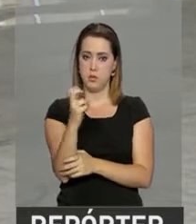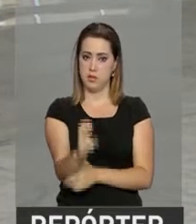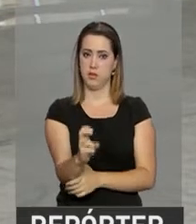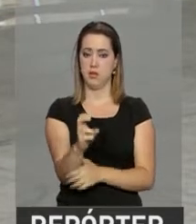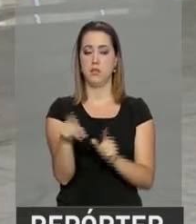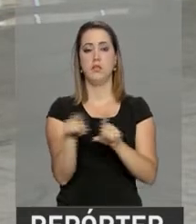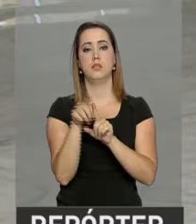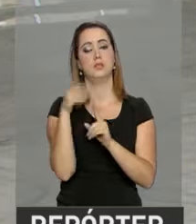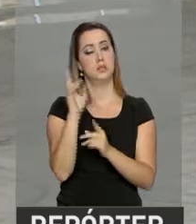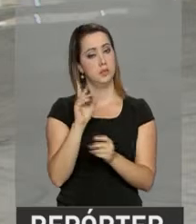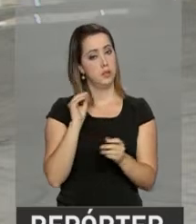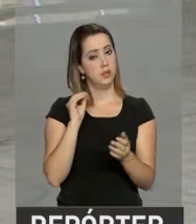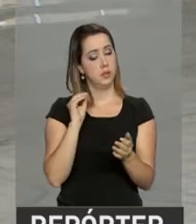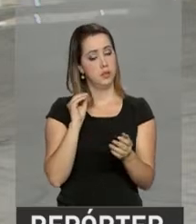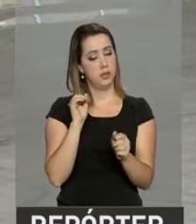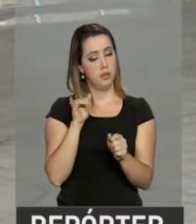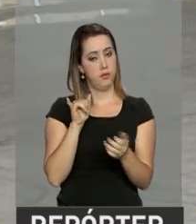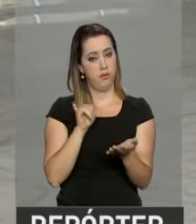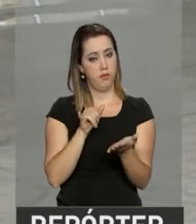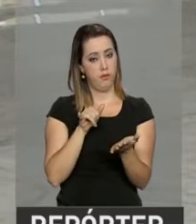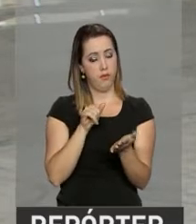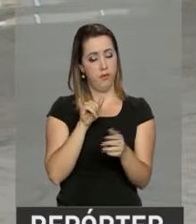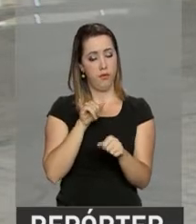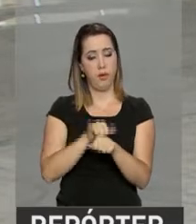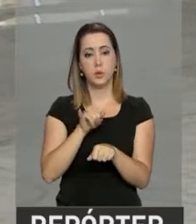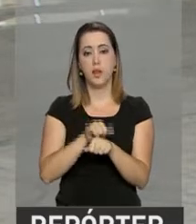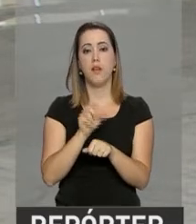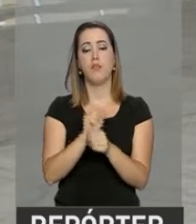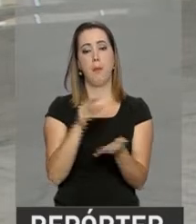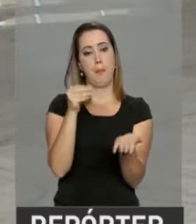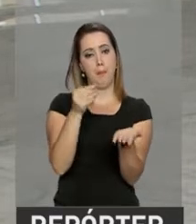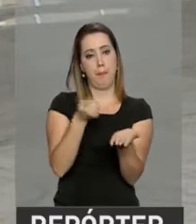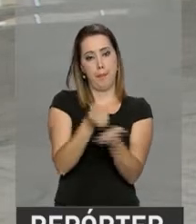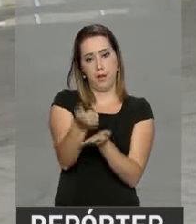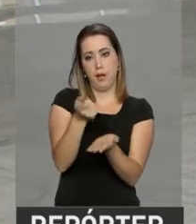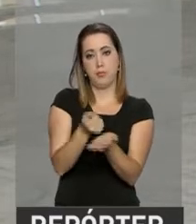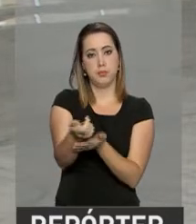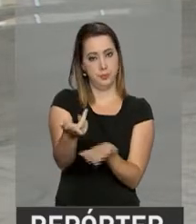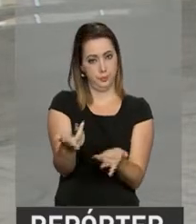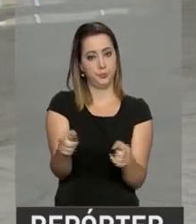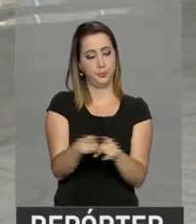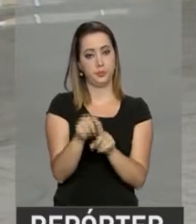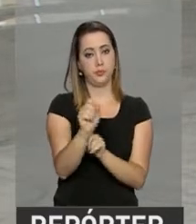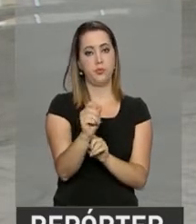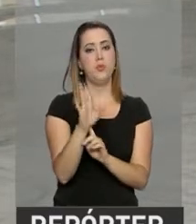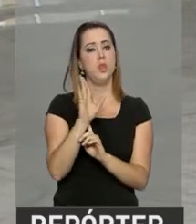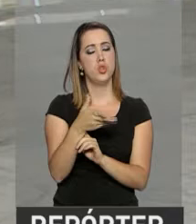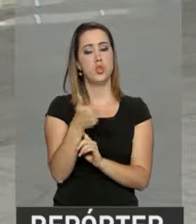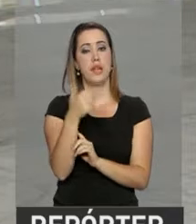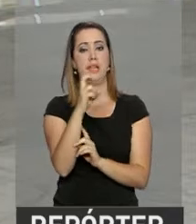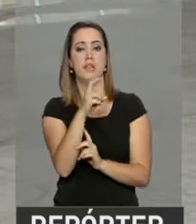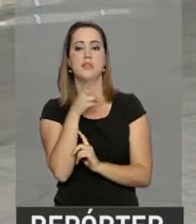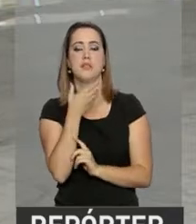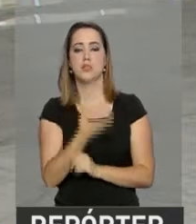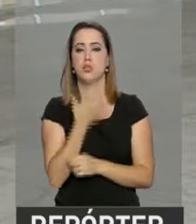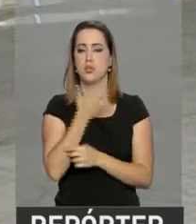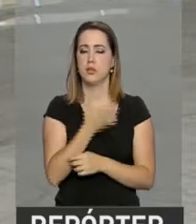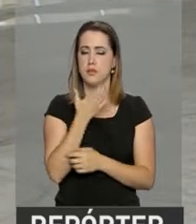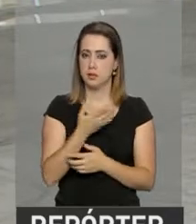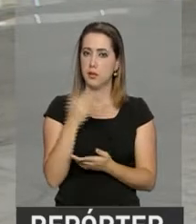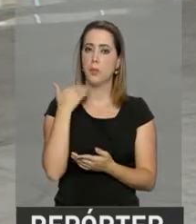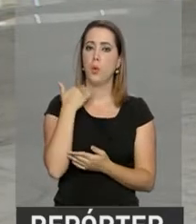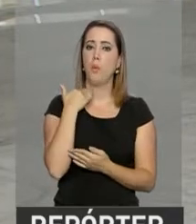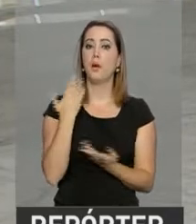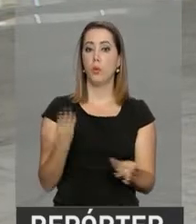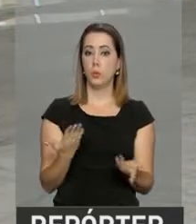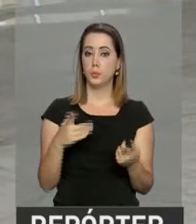sistema da receita federal o dinheiro das restituições estará disponível nos bancos no próximo dia 15 de dezembro bom por